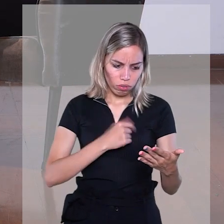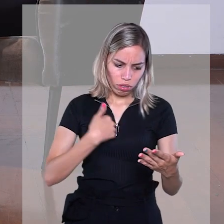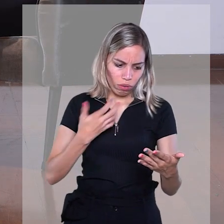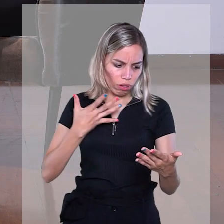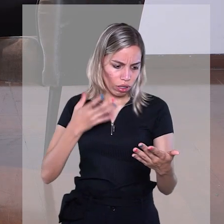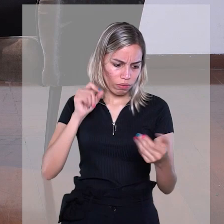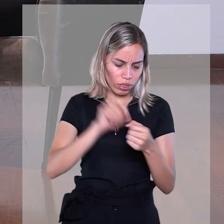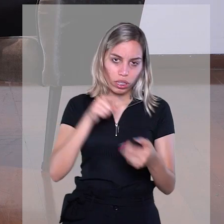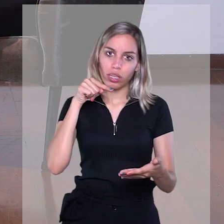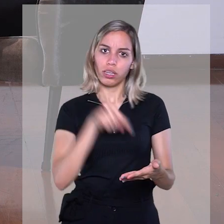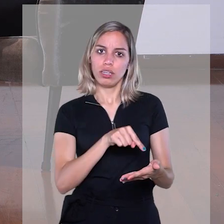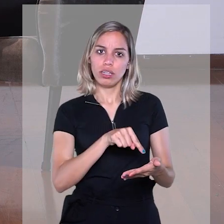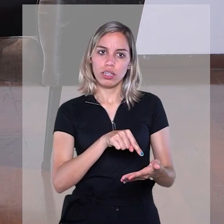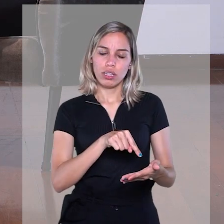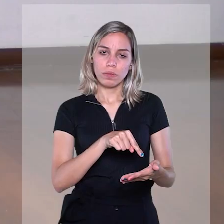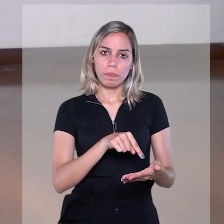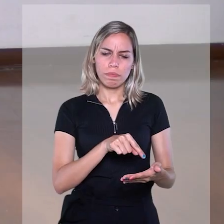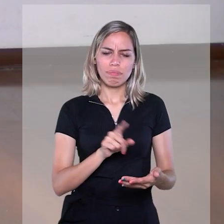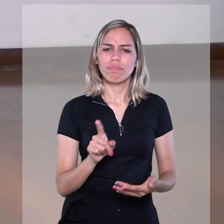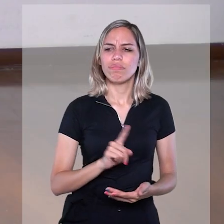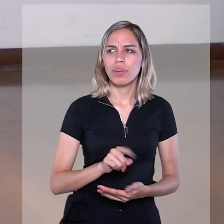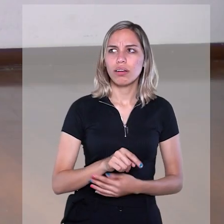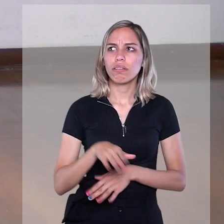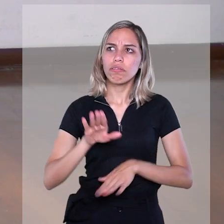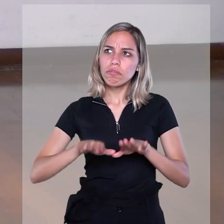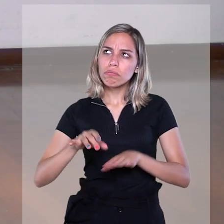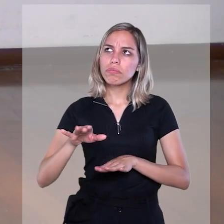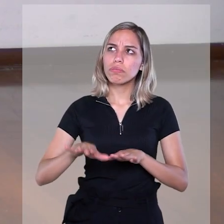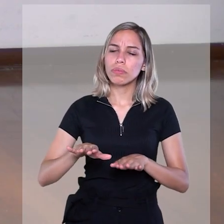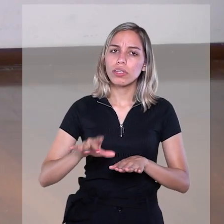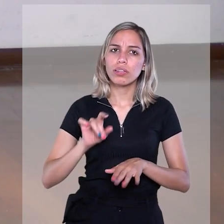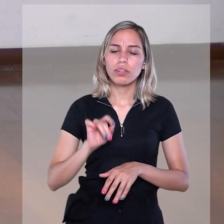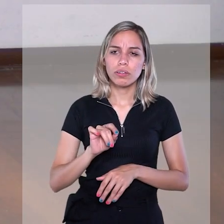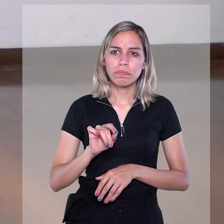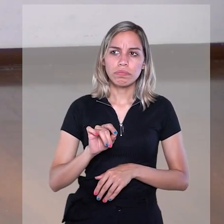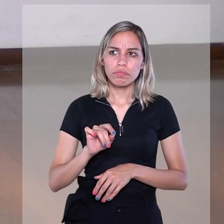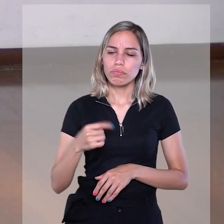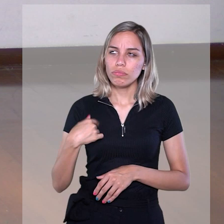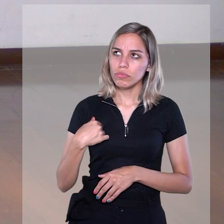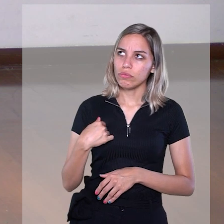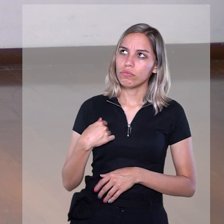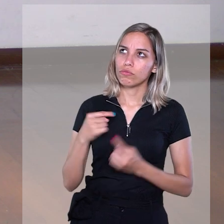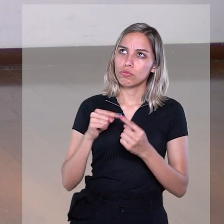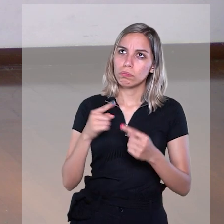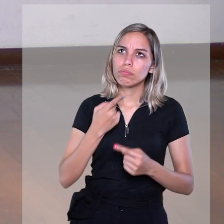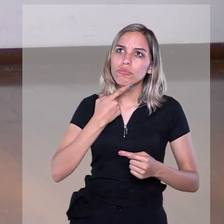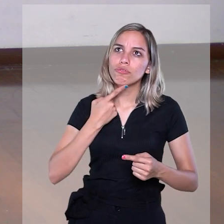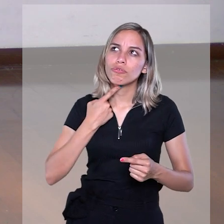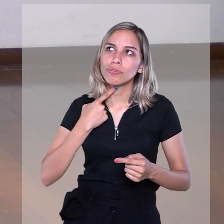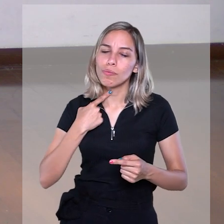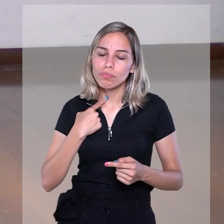muito provável que esse chamado, se eu quiser dar um ar assim um